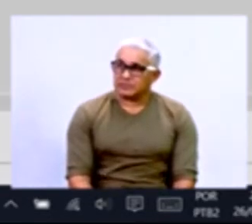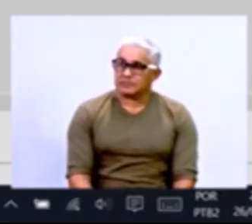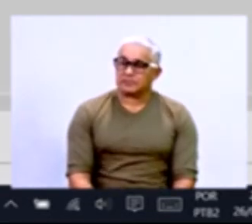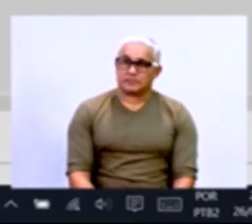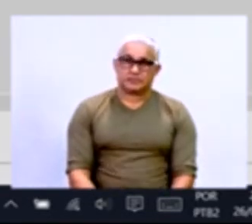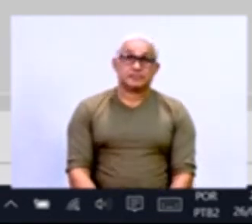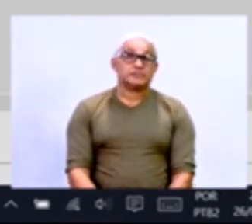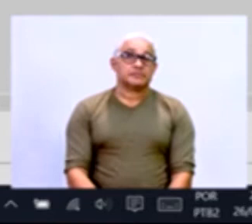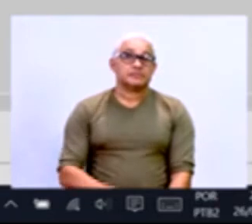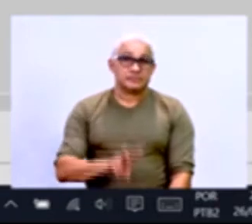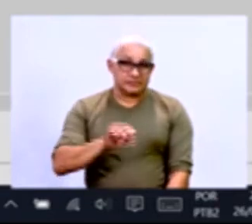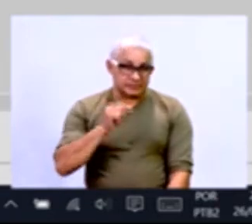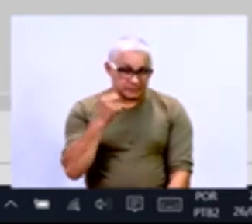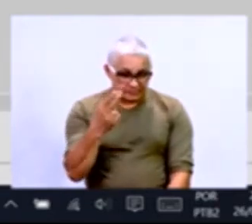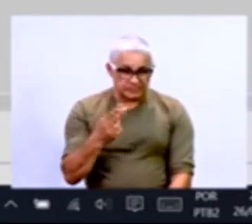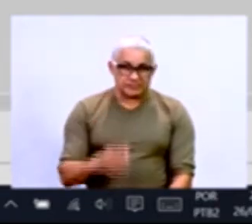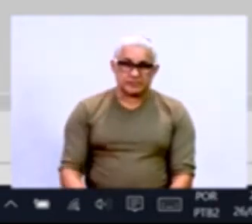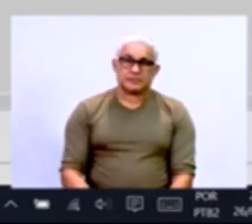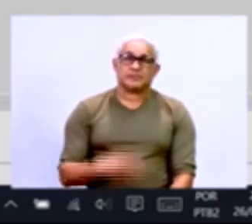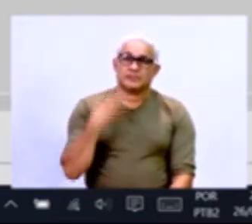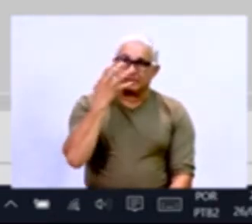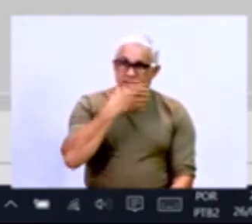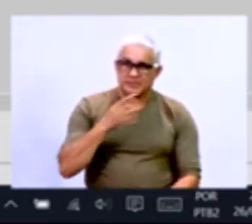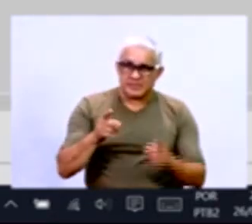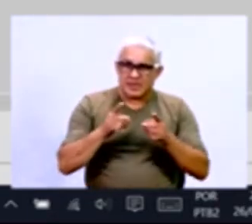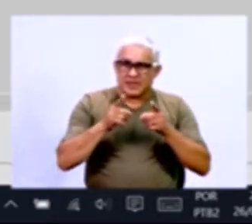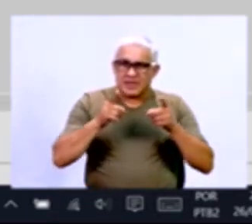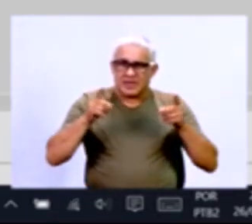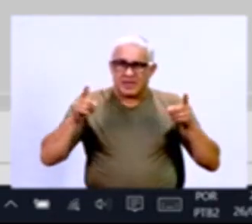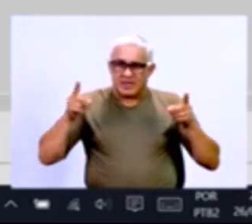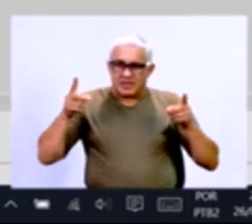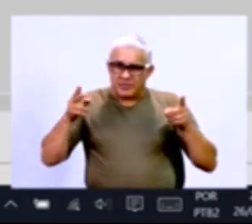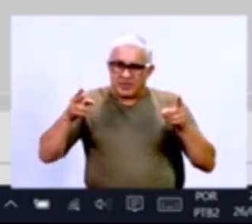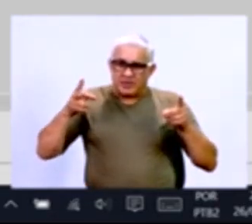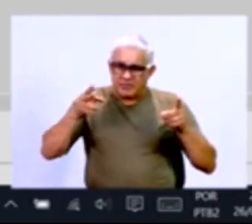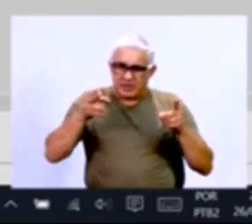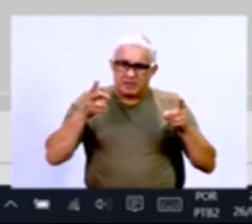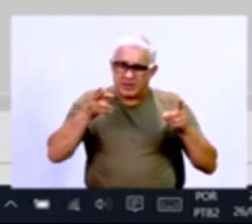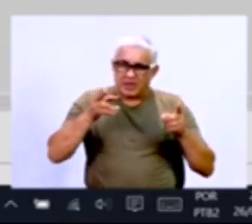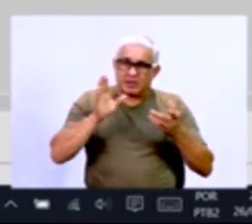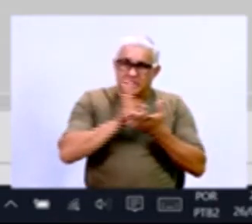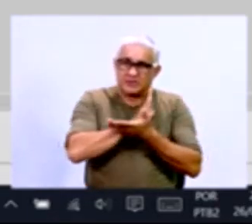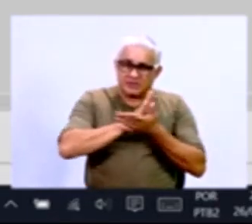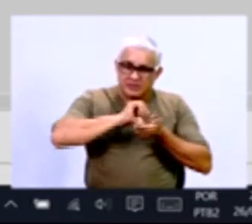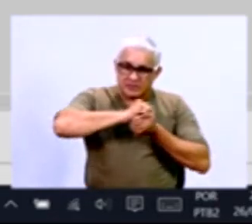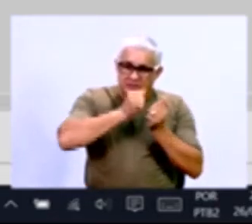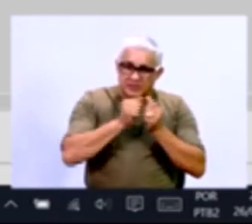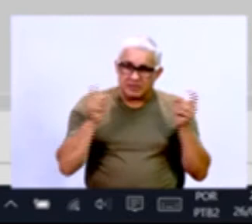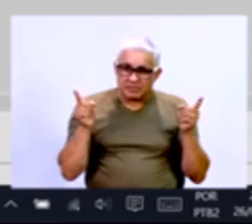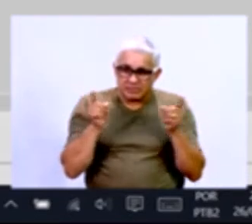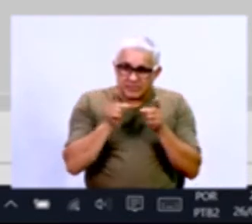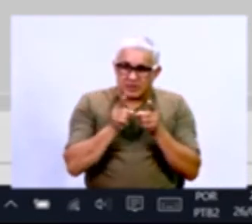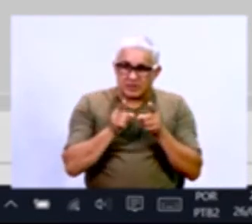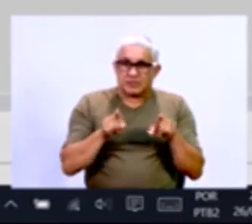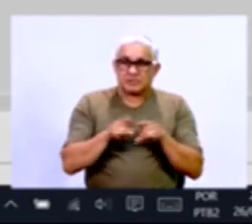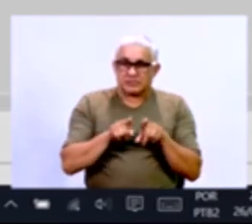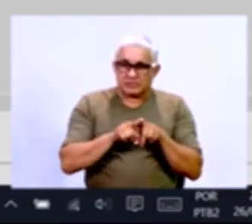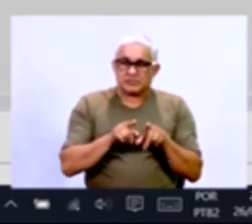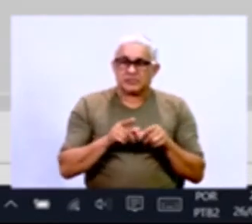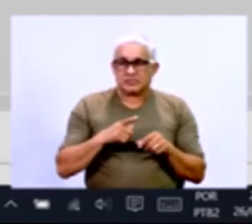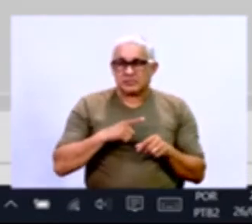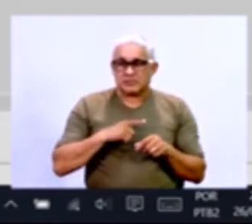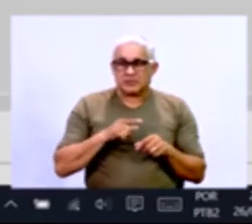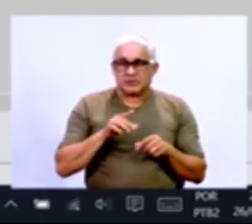Olha só, então era uma música grande, nós fomos cortando, fizemos umas alterações aqui, ela ficou pequenininha. Além desses recursos